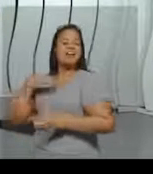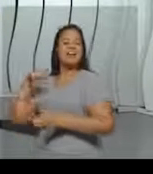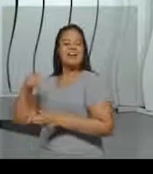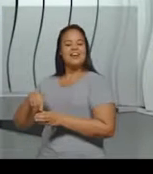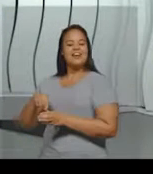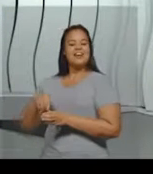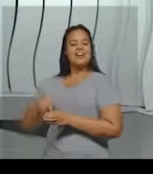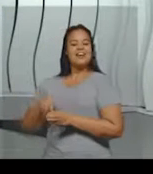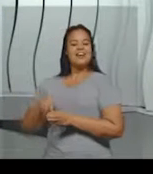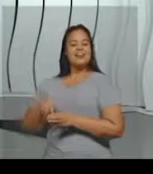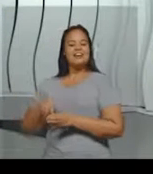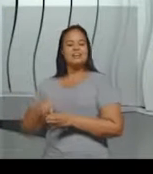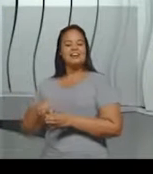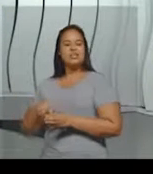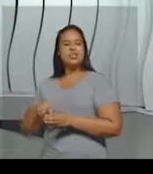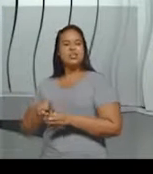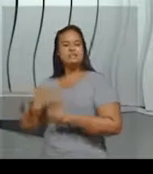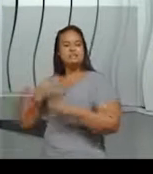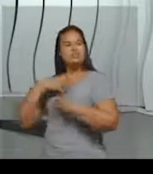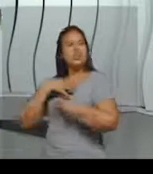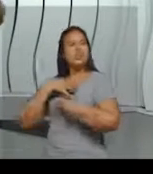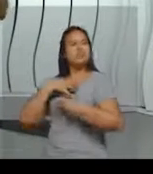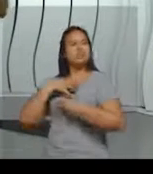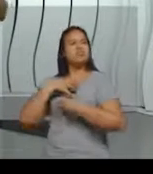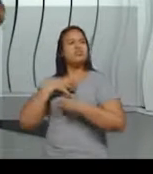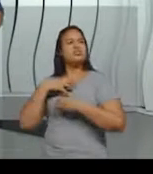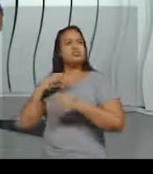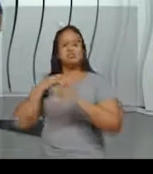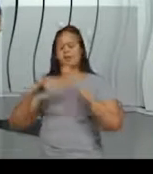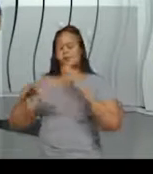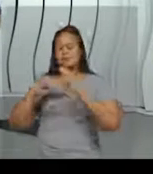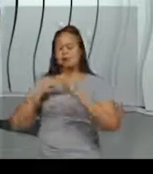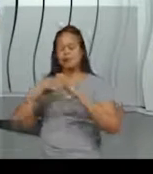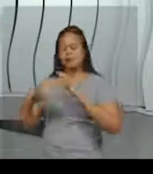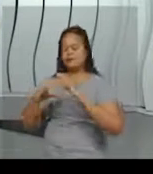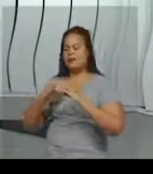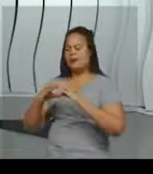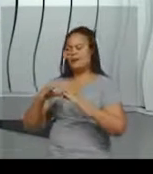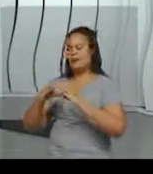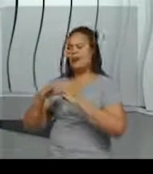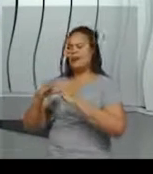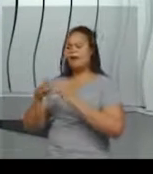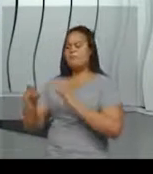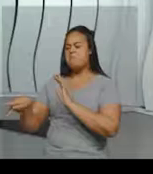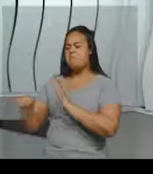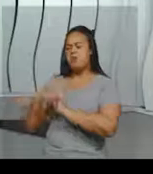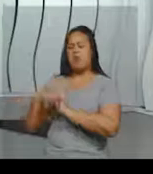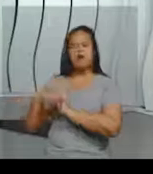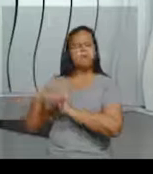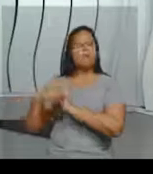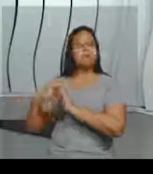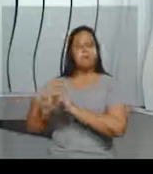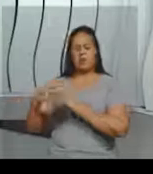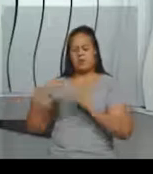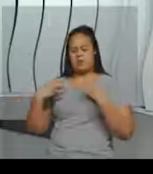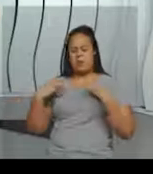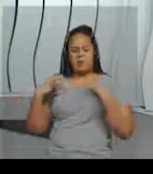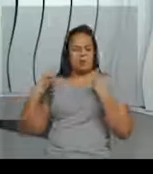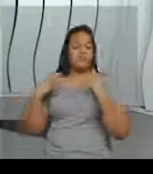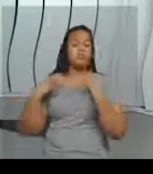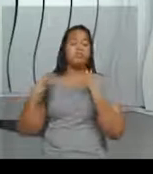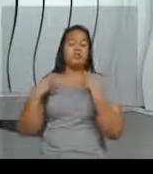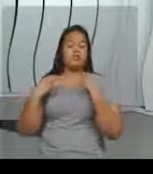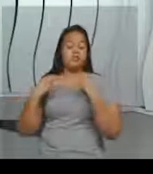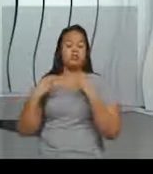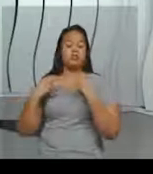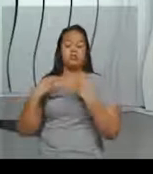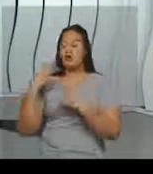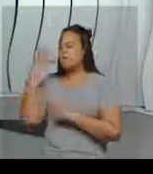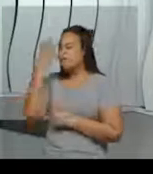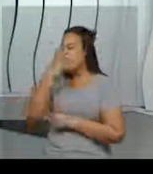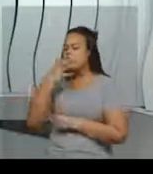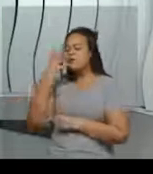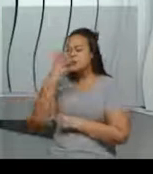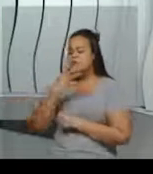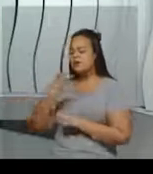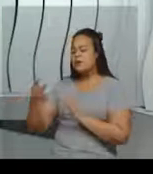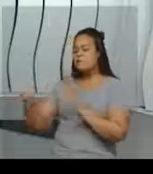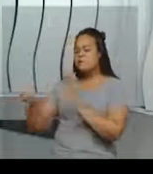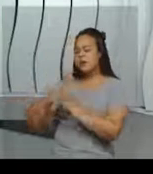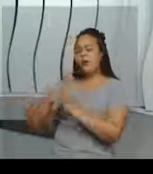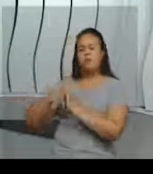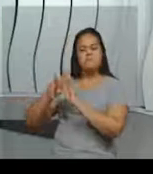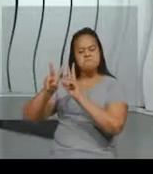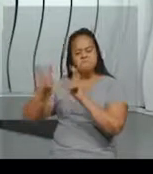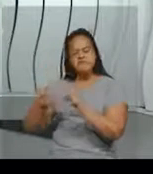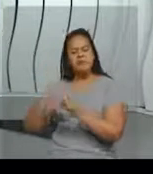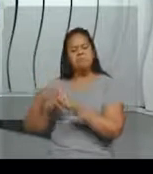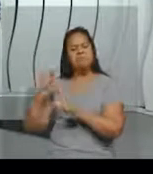modos específicos de se comunicar, modos específicos de se vestir. Vai ter, então, uma musicalidade específica,